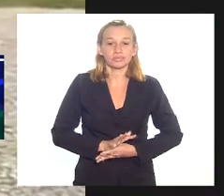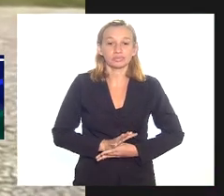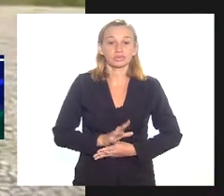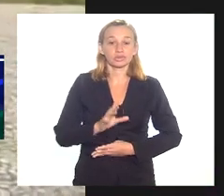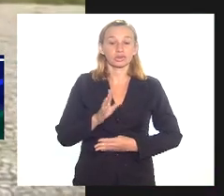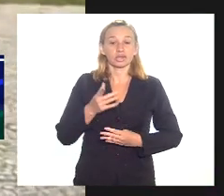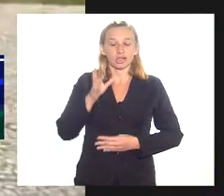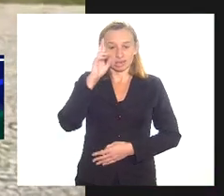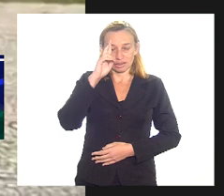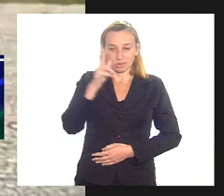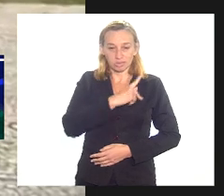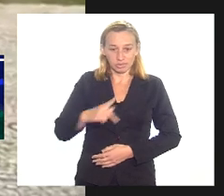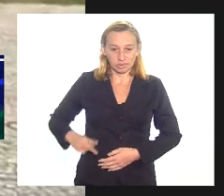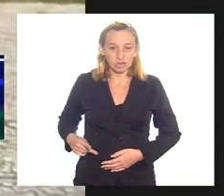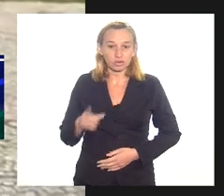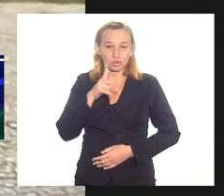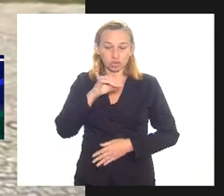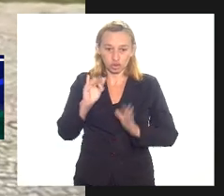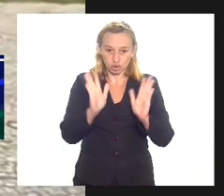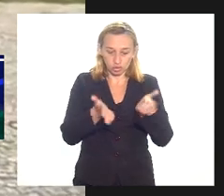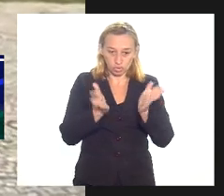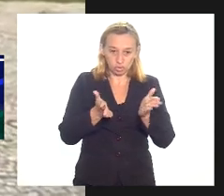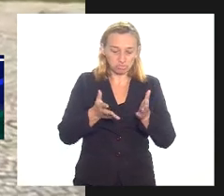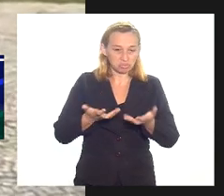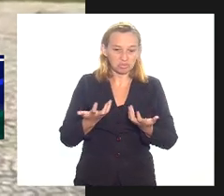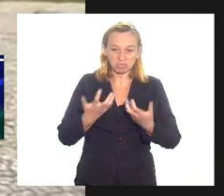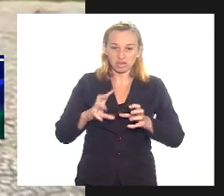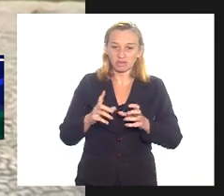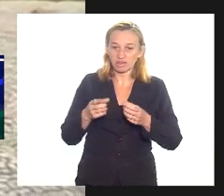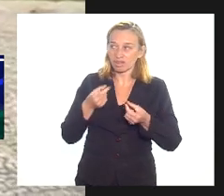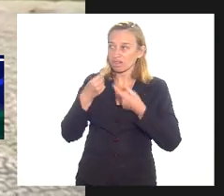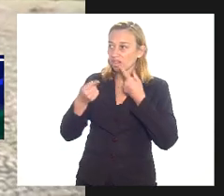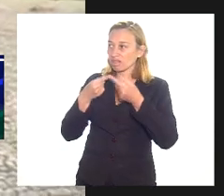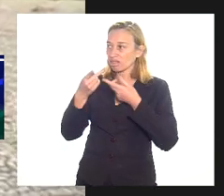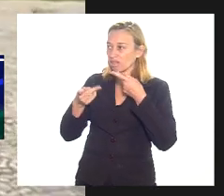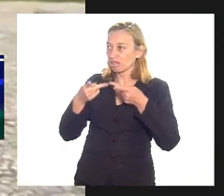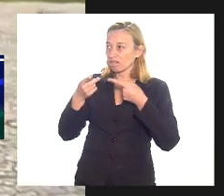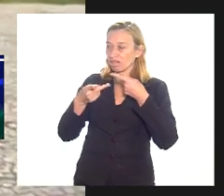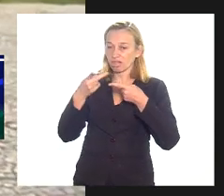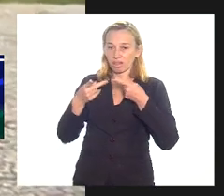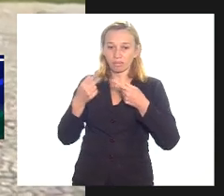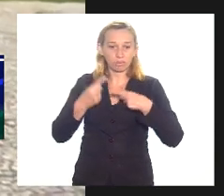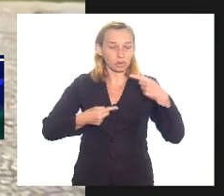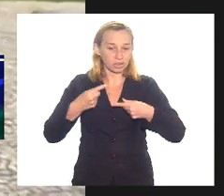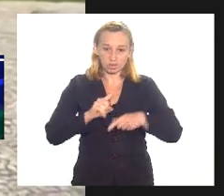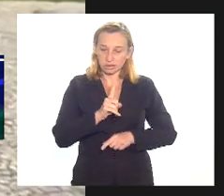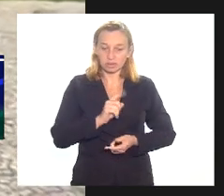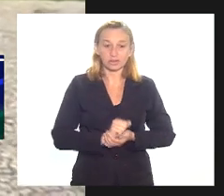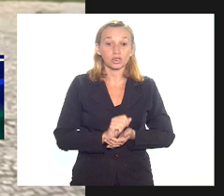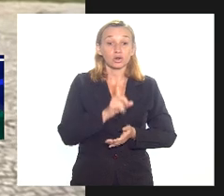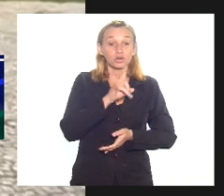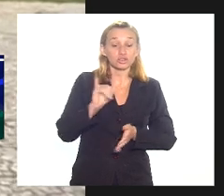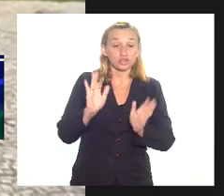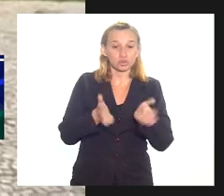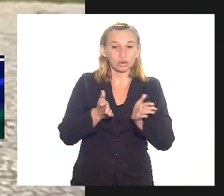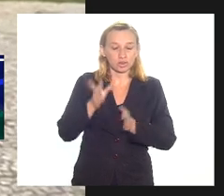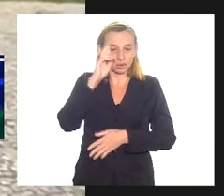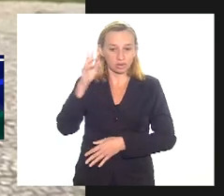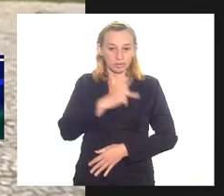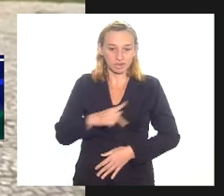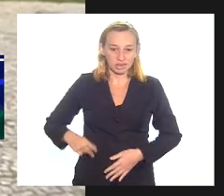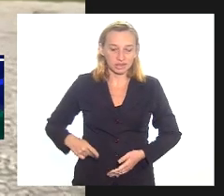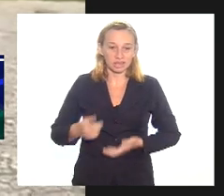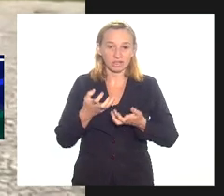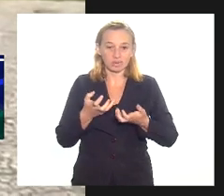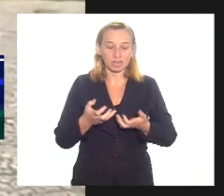hoje eu não quero fazer aqui um discurso político. Na verdade, no dia de hoje, senhora presidente, eu quero fazer